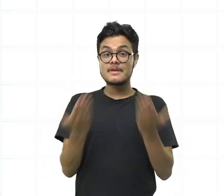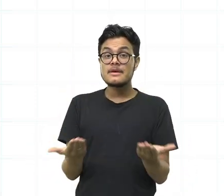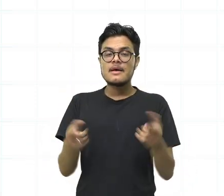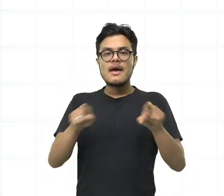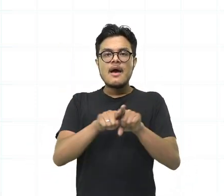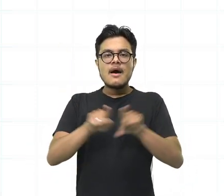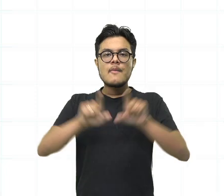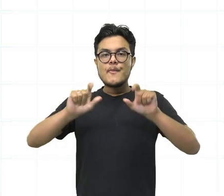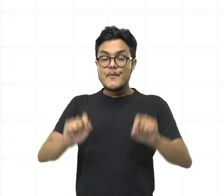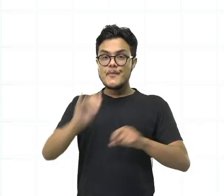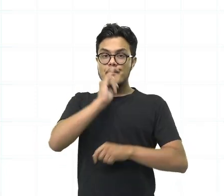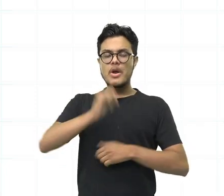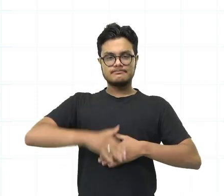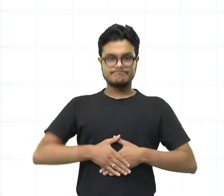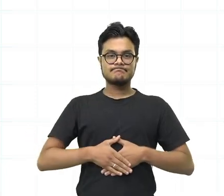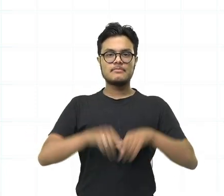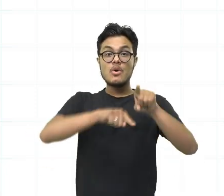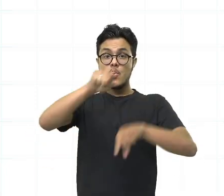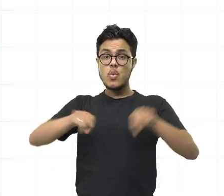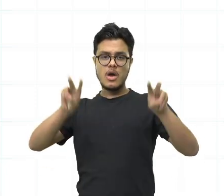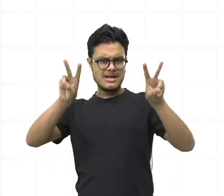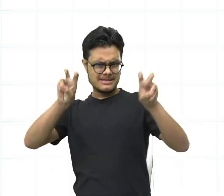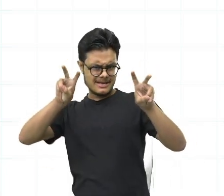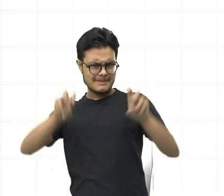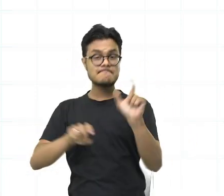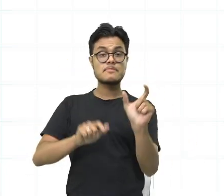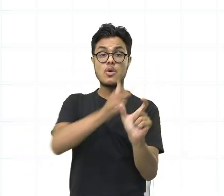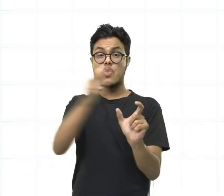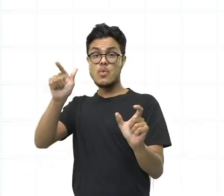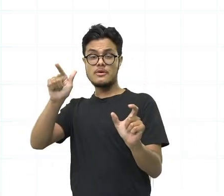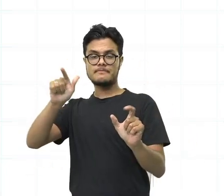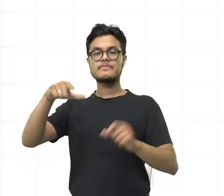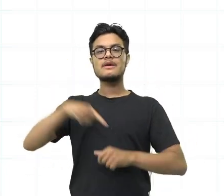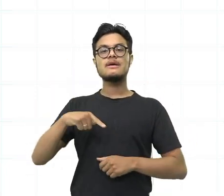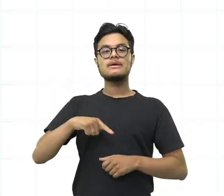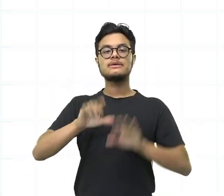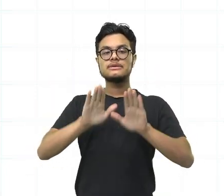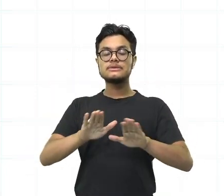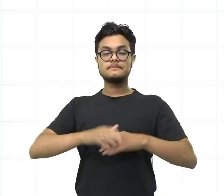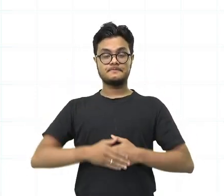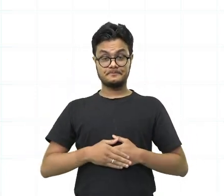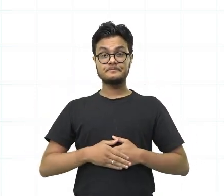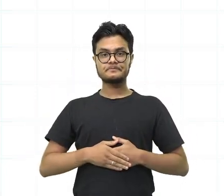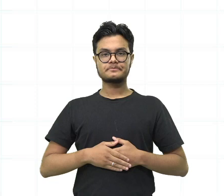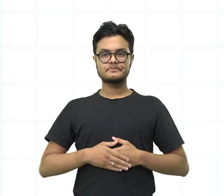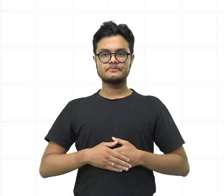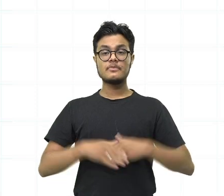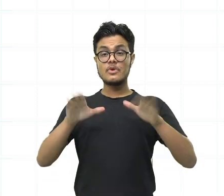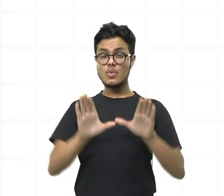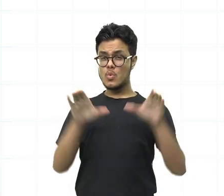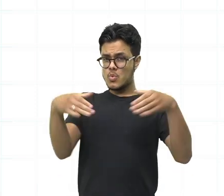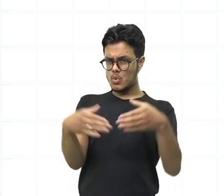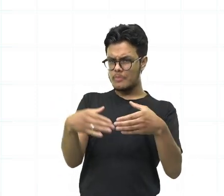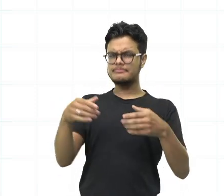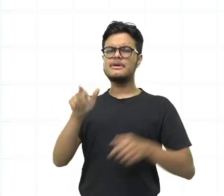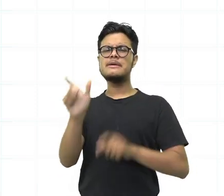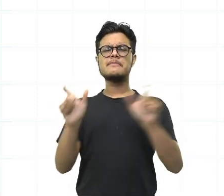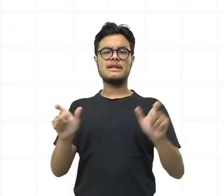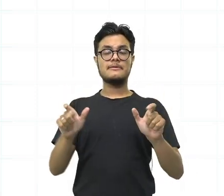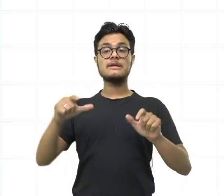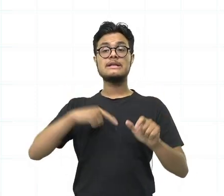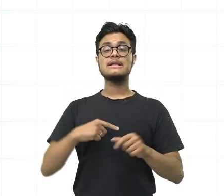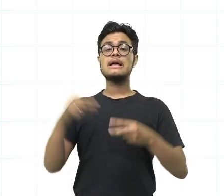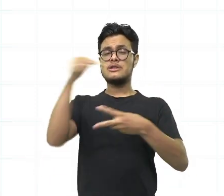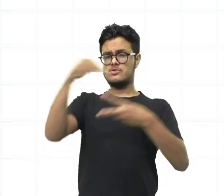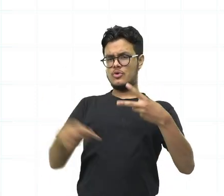aí, dentro da derivação, nós temos os afixos, certo? Os afixos,